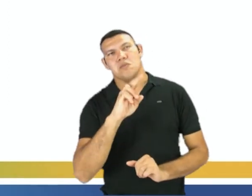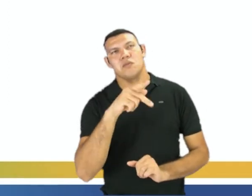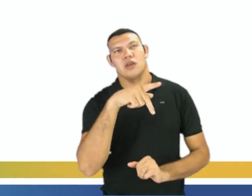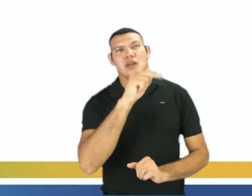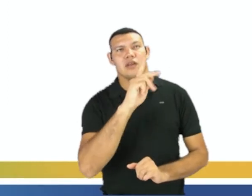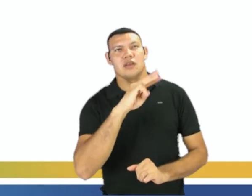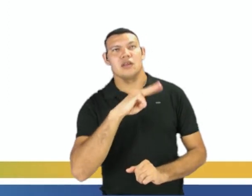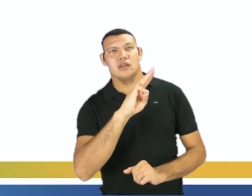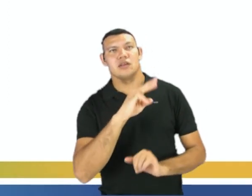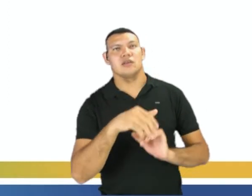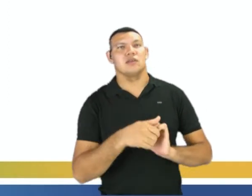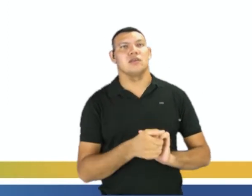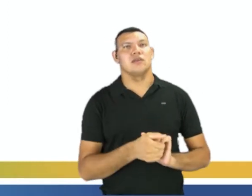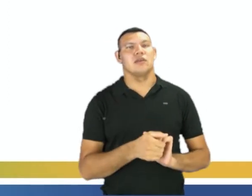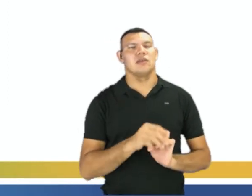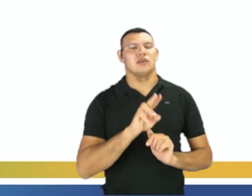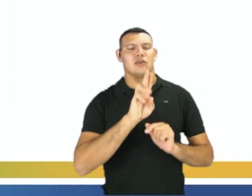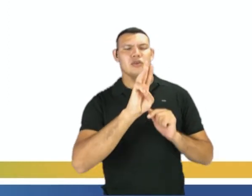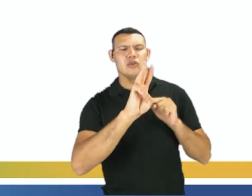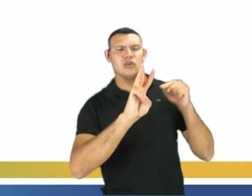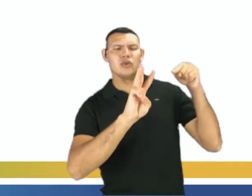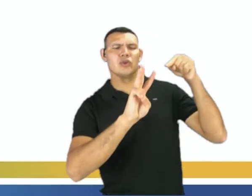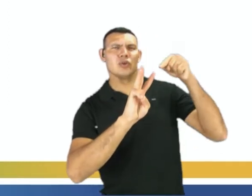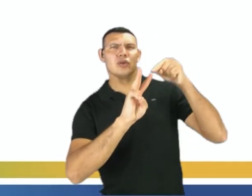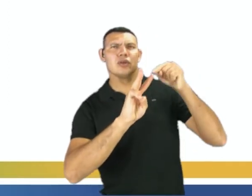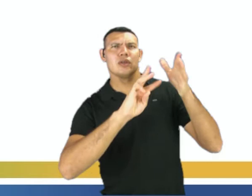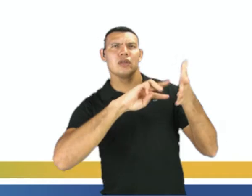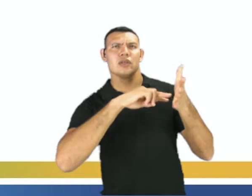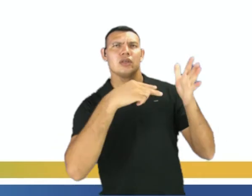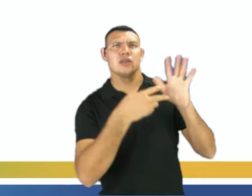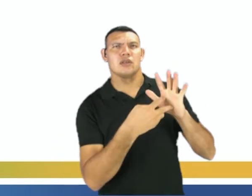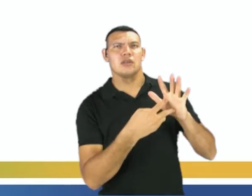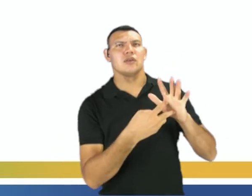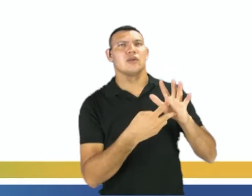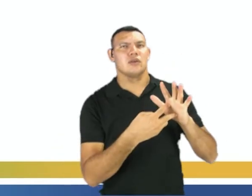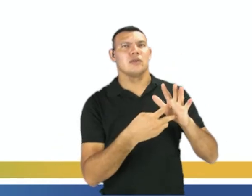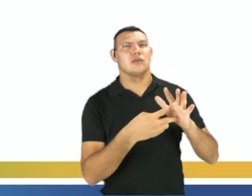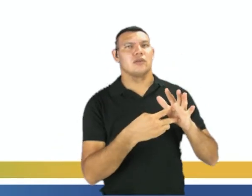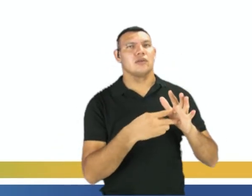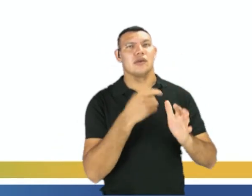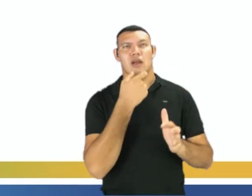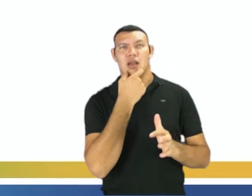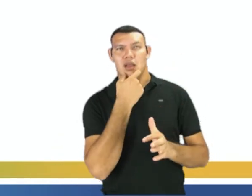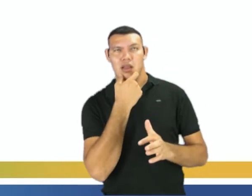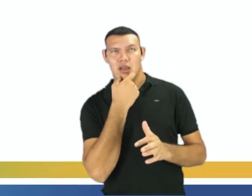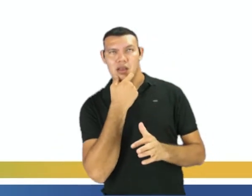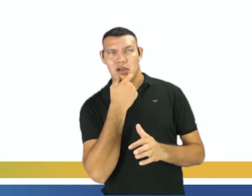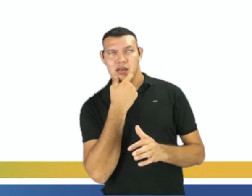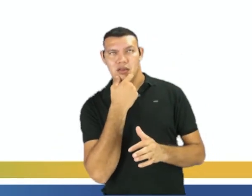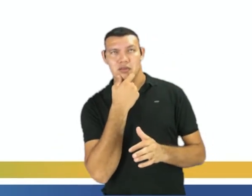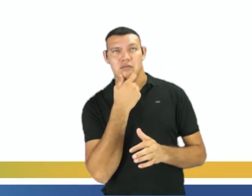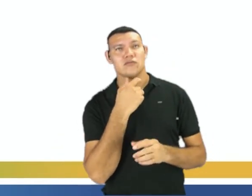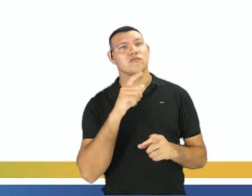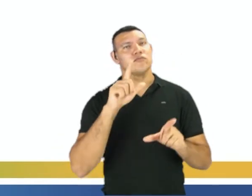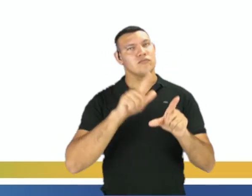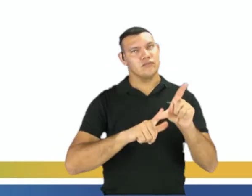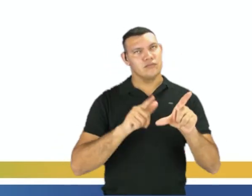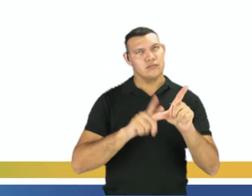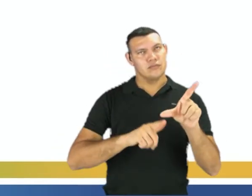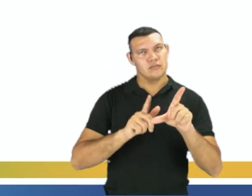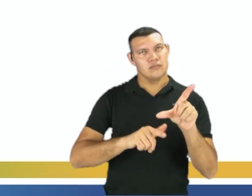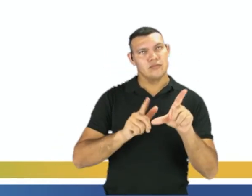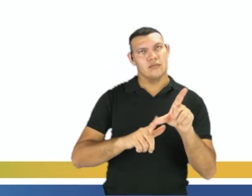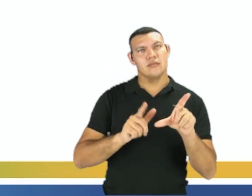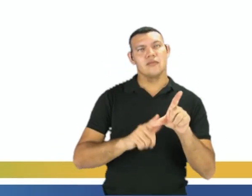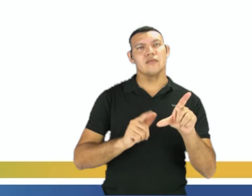Kw, esse W significa da água em inglês, então eles pegaram a primeira letra dessa